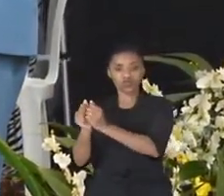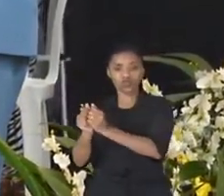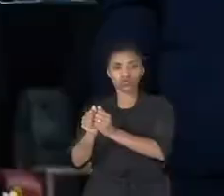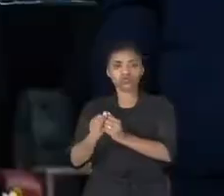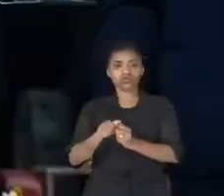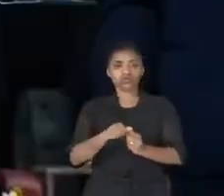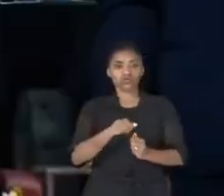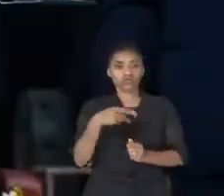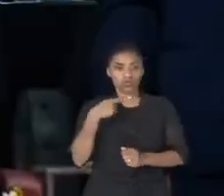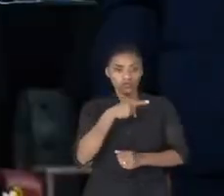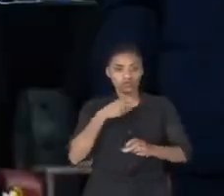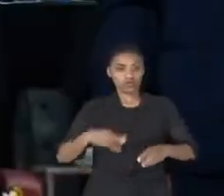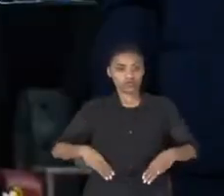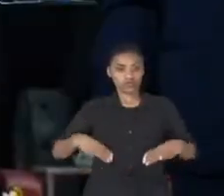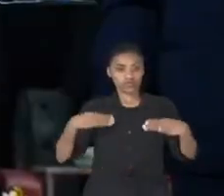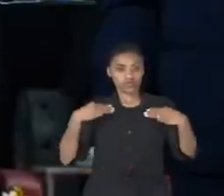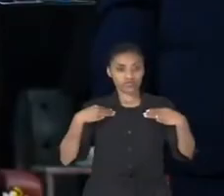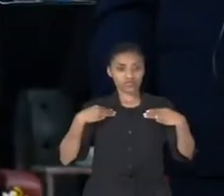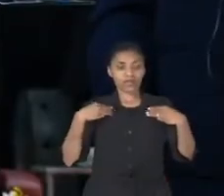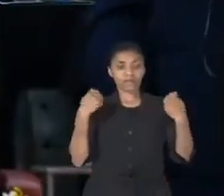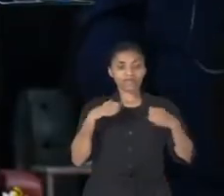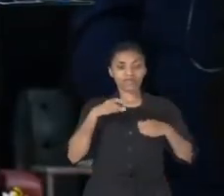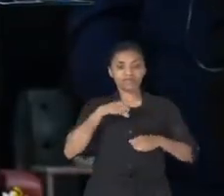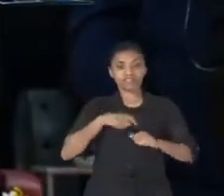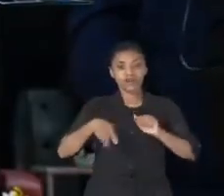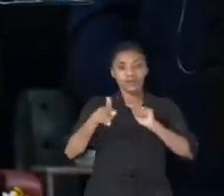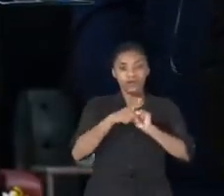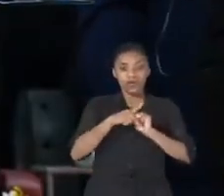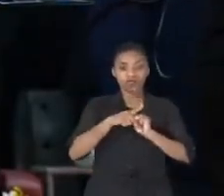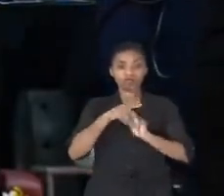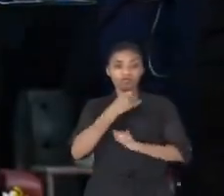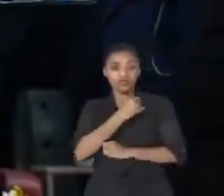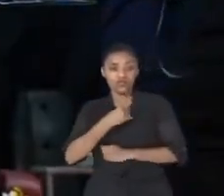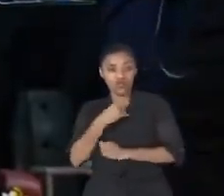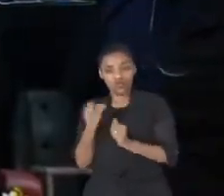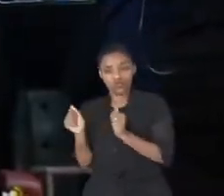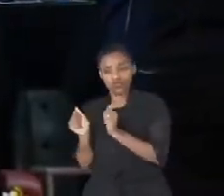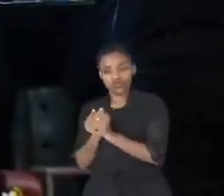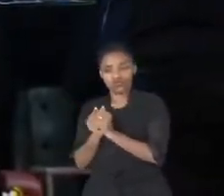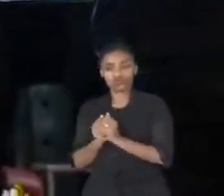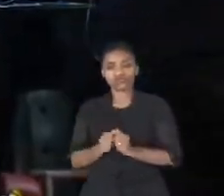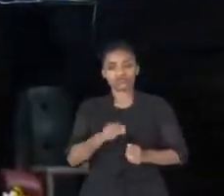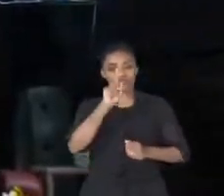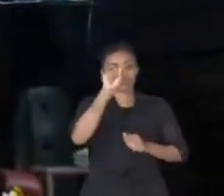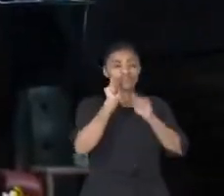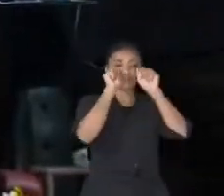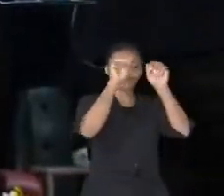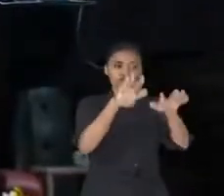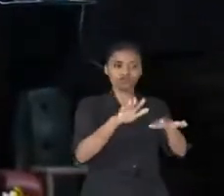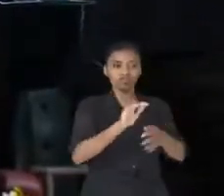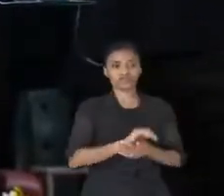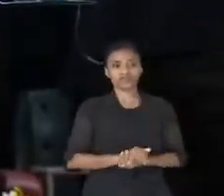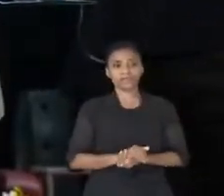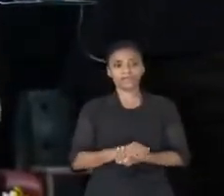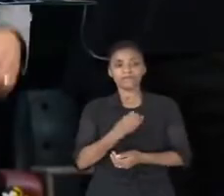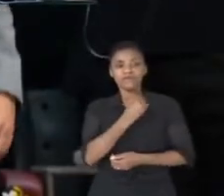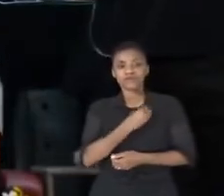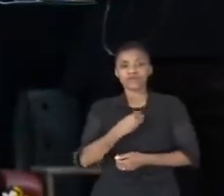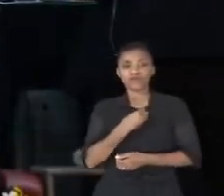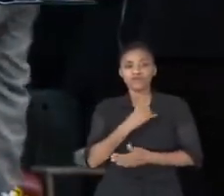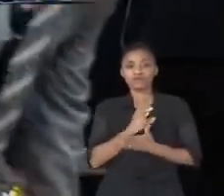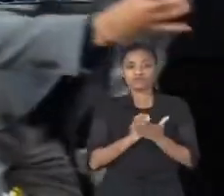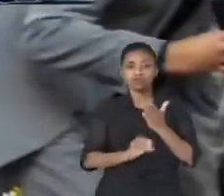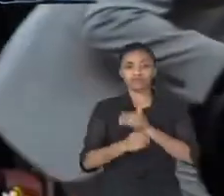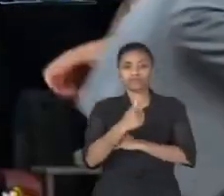pianinho, mais calmo. Então tem que ter isso, tem que ter um Pedro e um João. Deus te abençoe muito, viu? Uma alegria. João capítulo